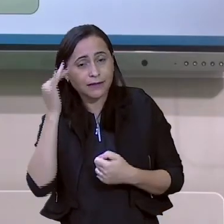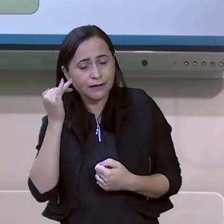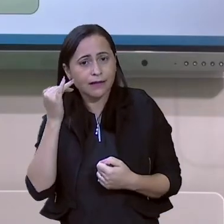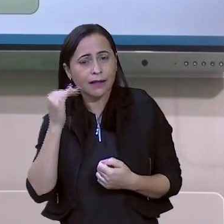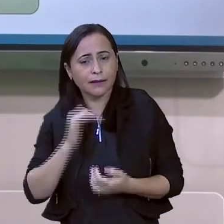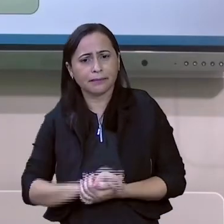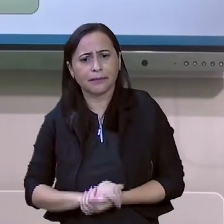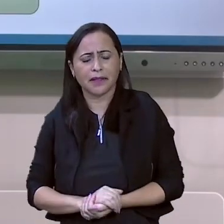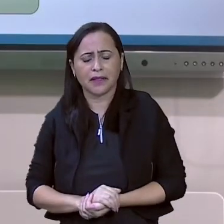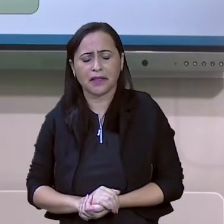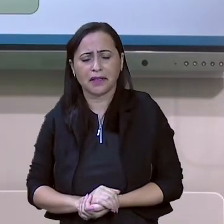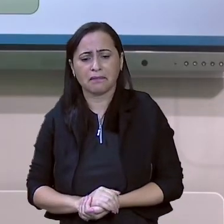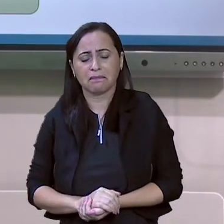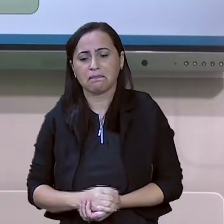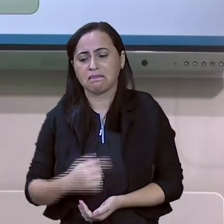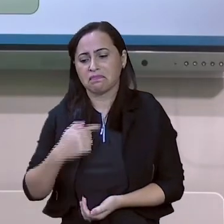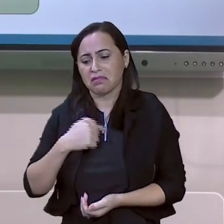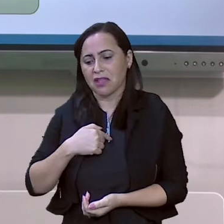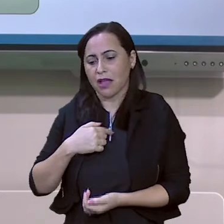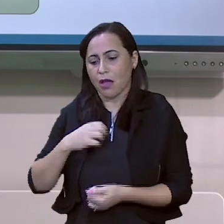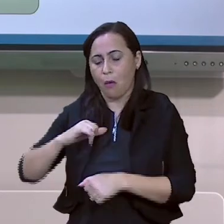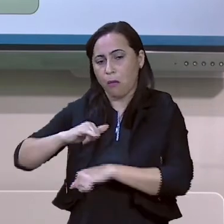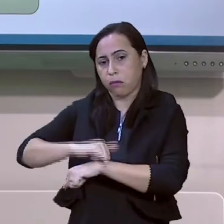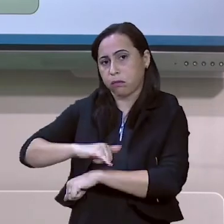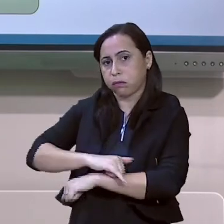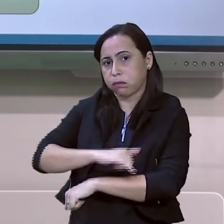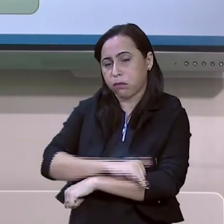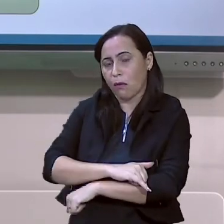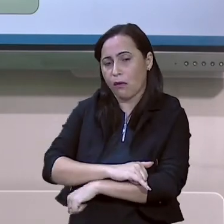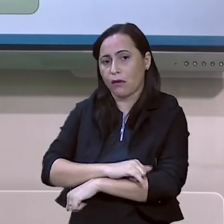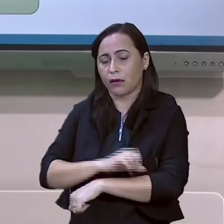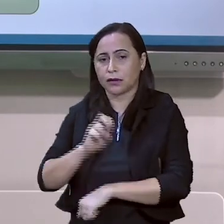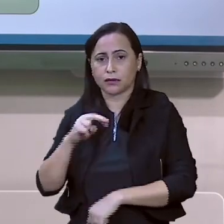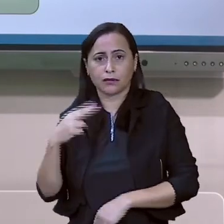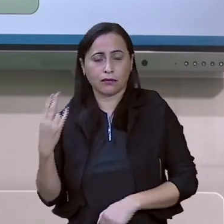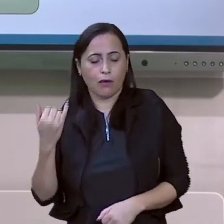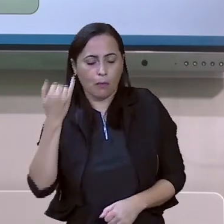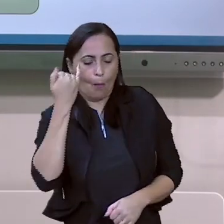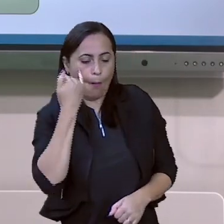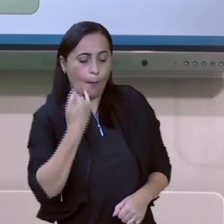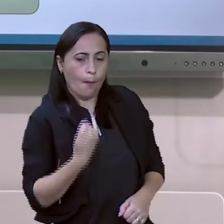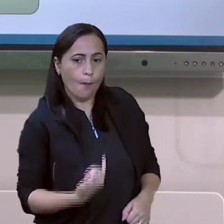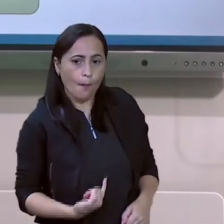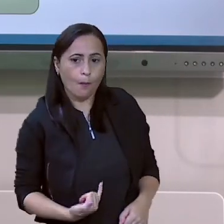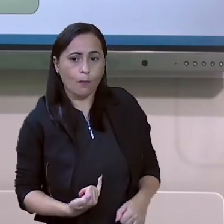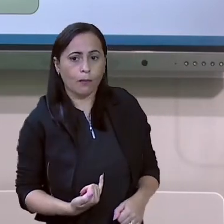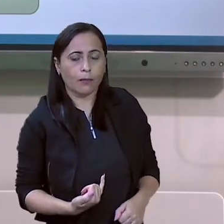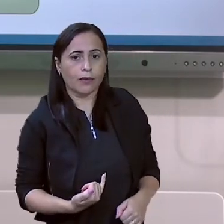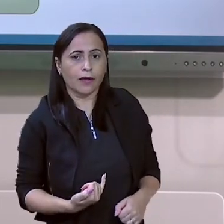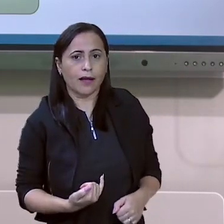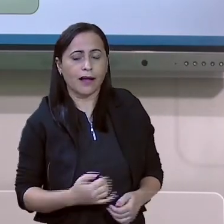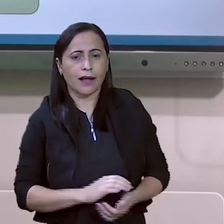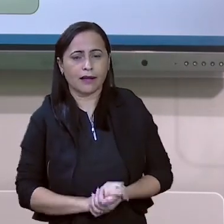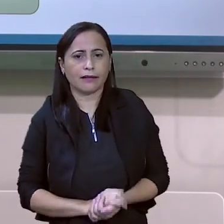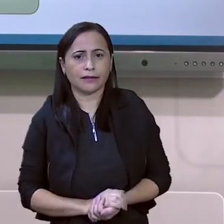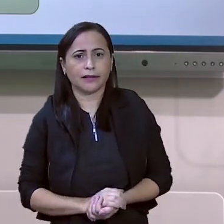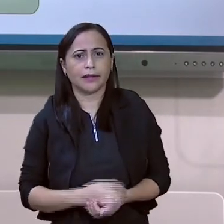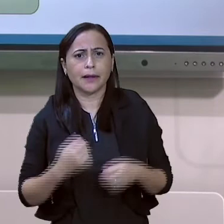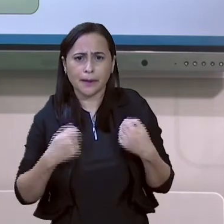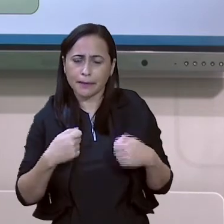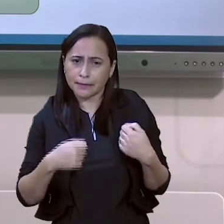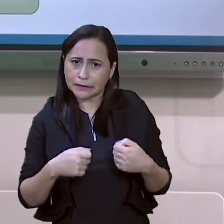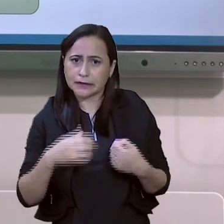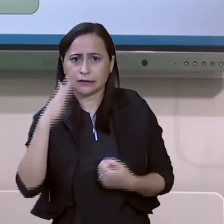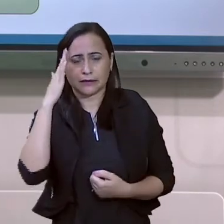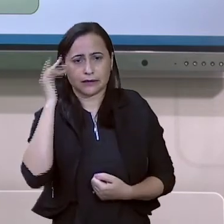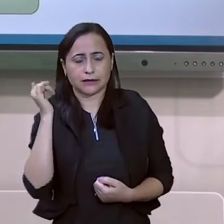Se eu sou mais gordinha, se eu sou mais magrinha. Por exemplo, vou dar um exemplo aqui. Mamãe vai comprar roupa para vocês. Aí